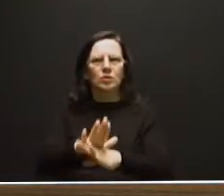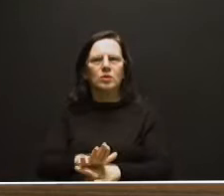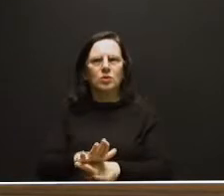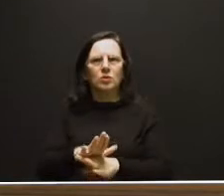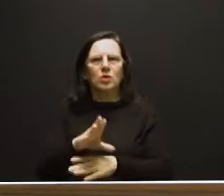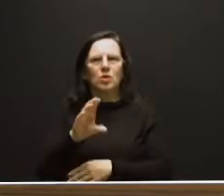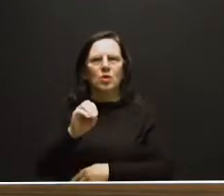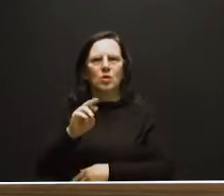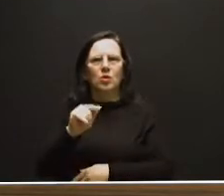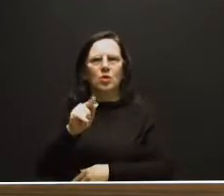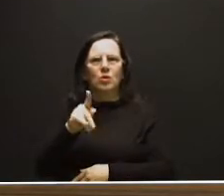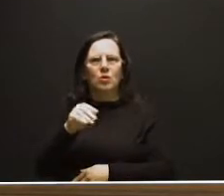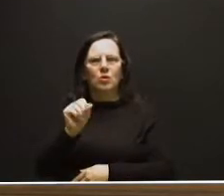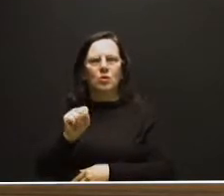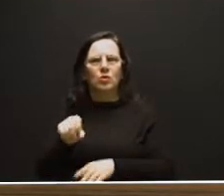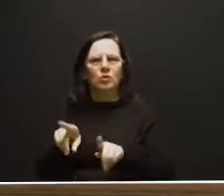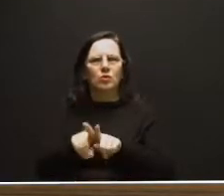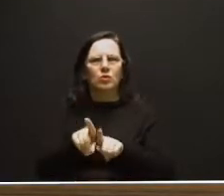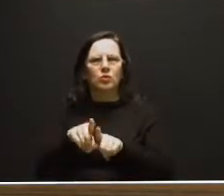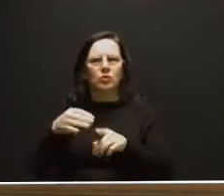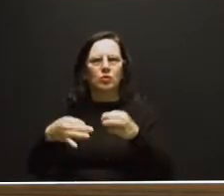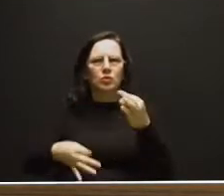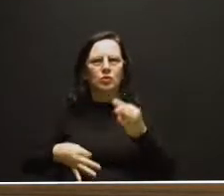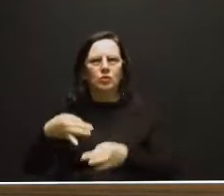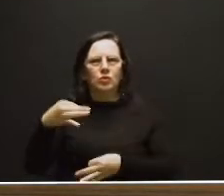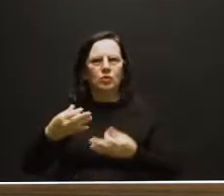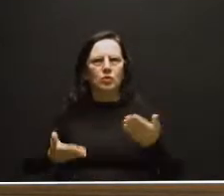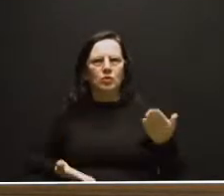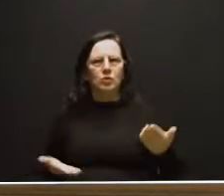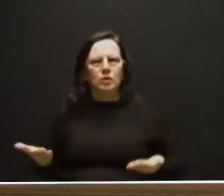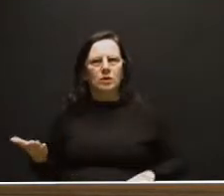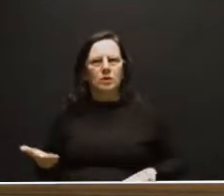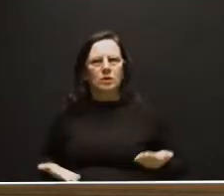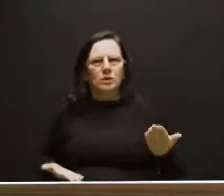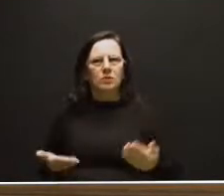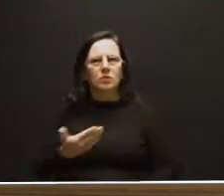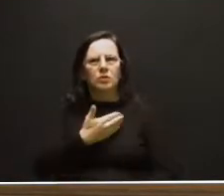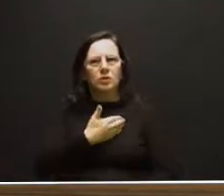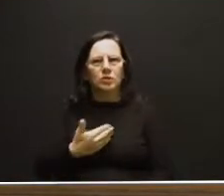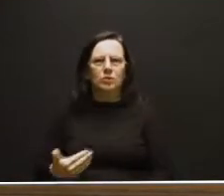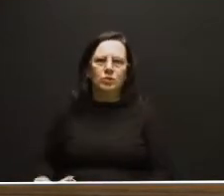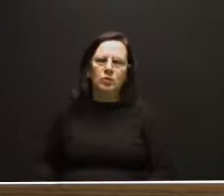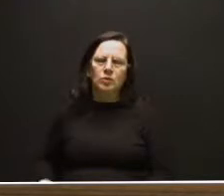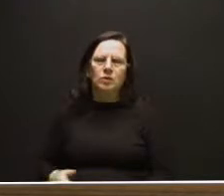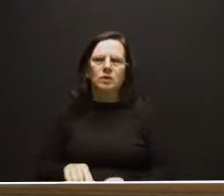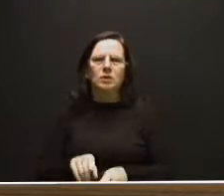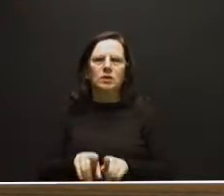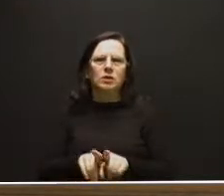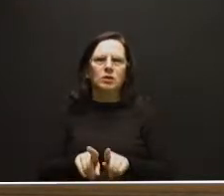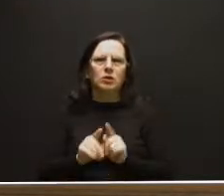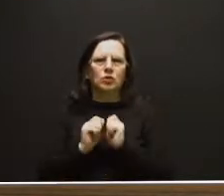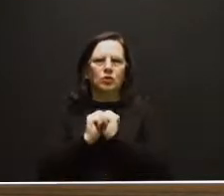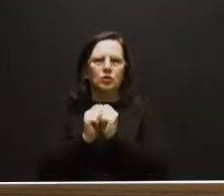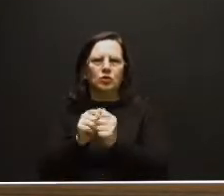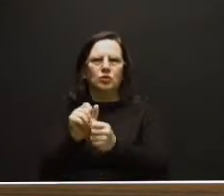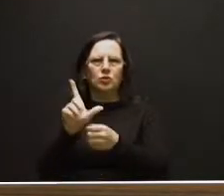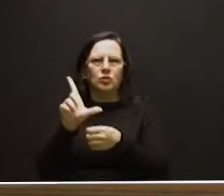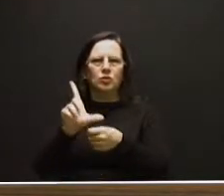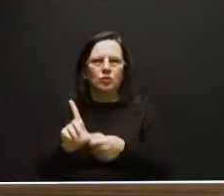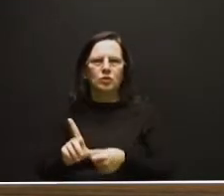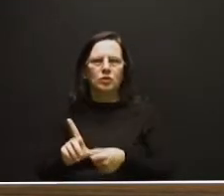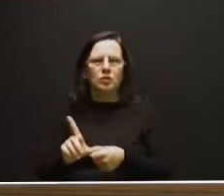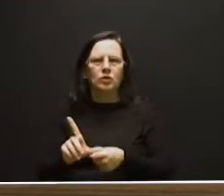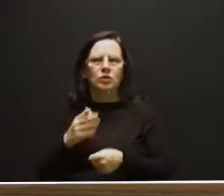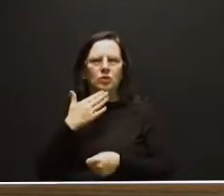seus jogos nem o do regime jurídico dos servidores públicos a iniciativa se a deco pressupostos de origem do legislativo e